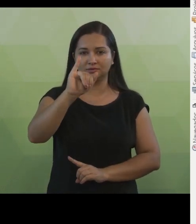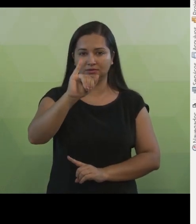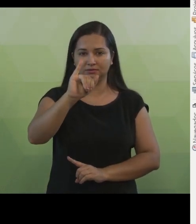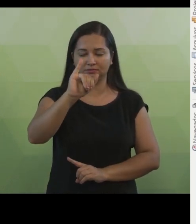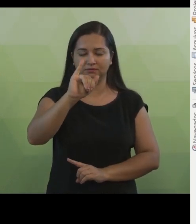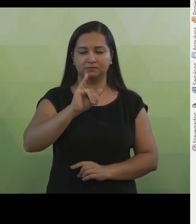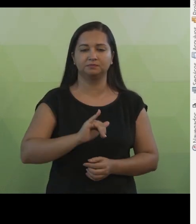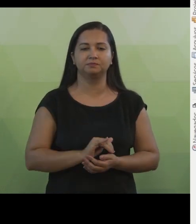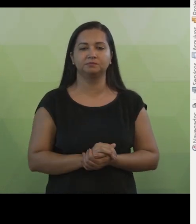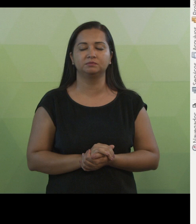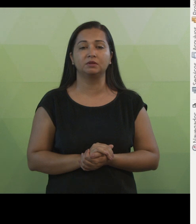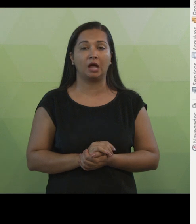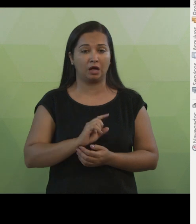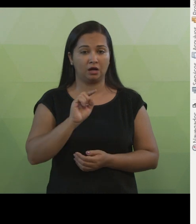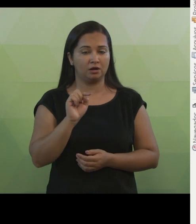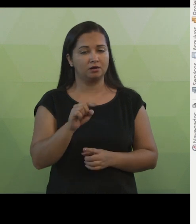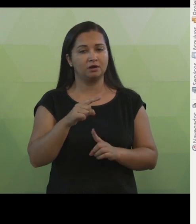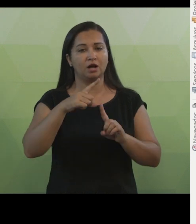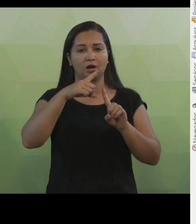Fica aí de